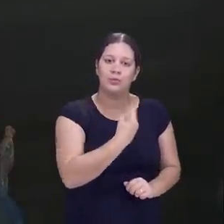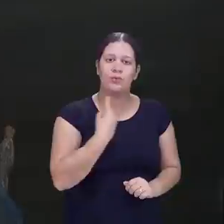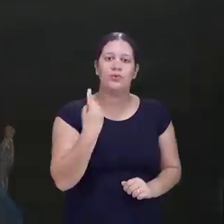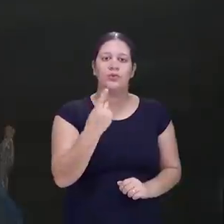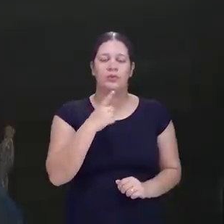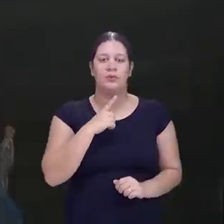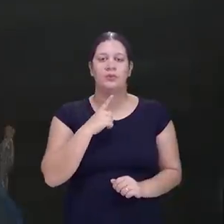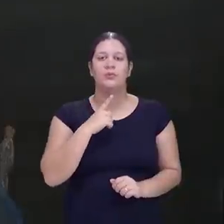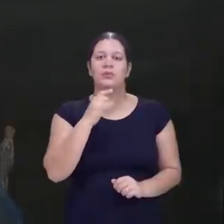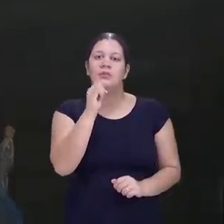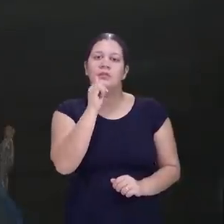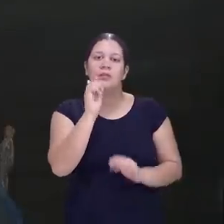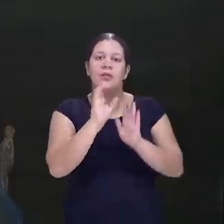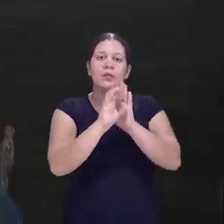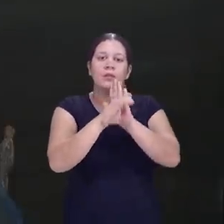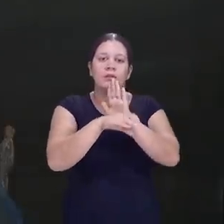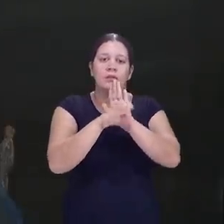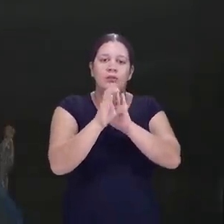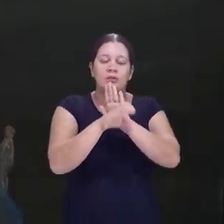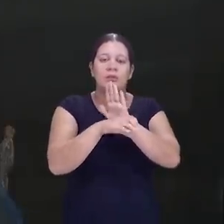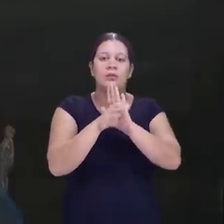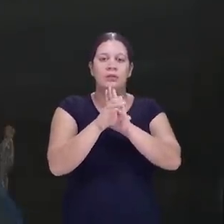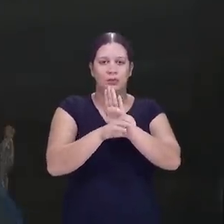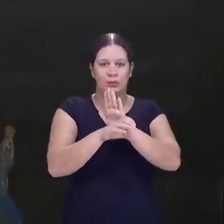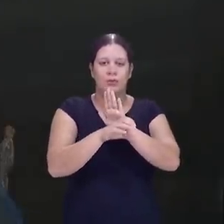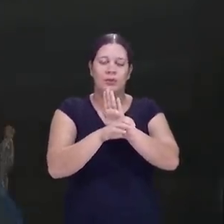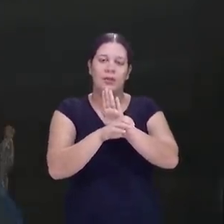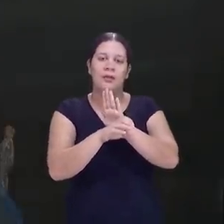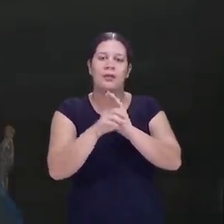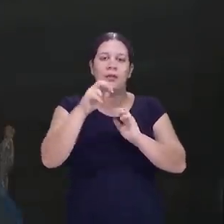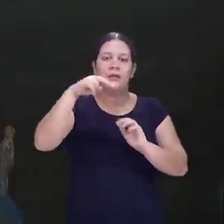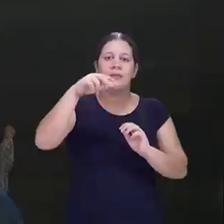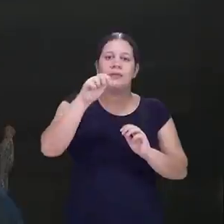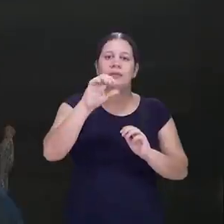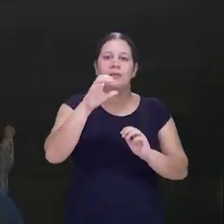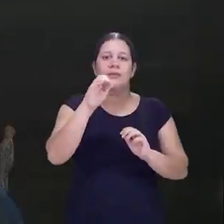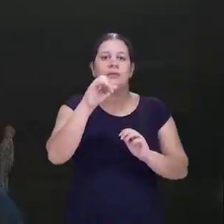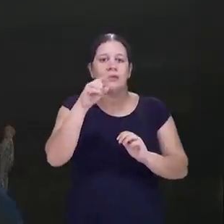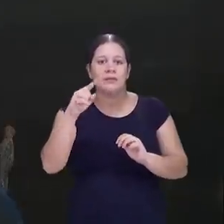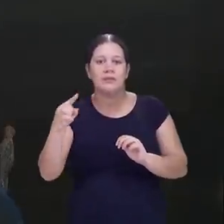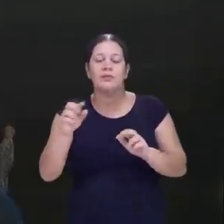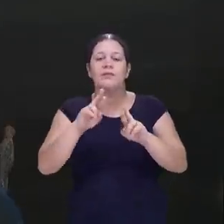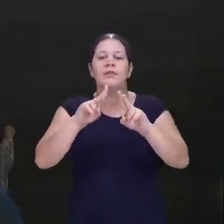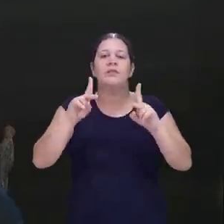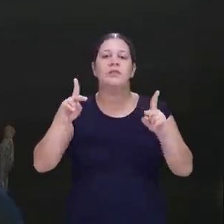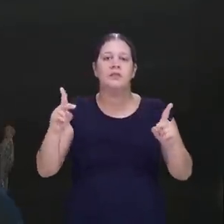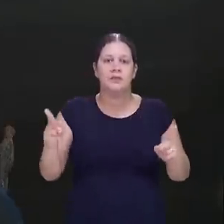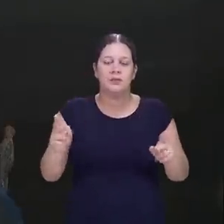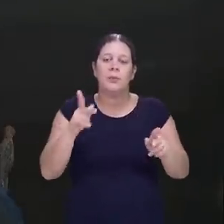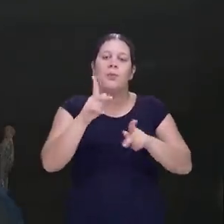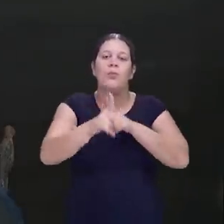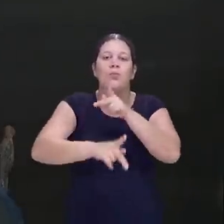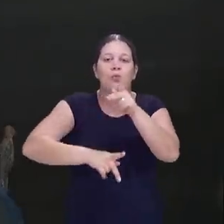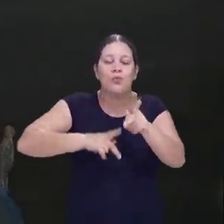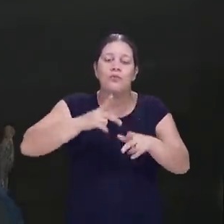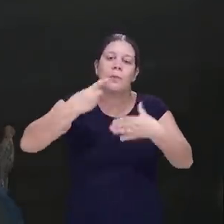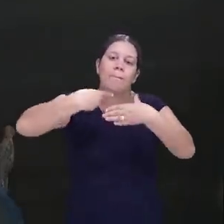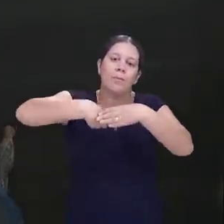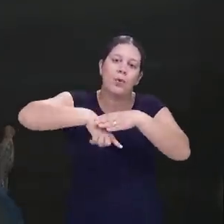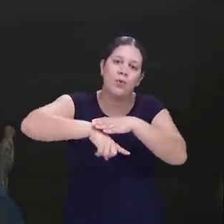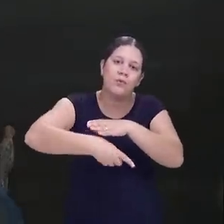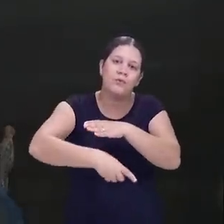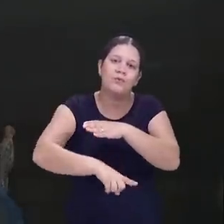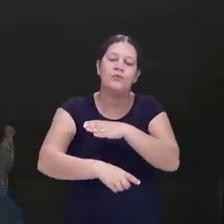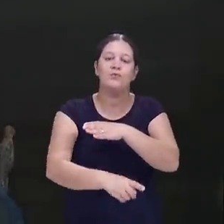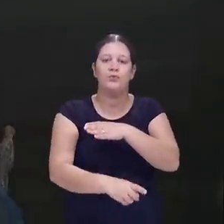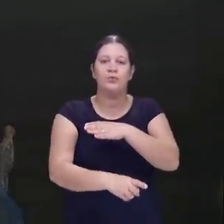Quando nós temos, por exemplo, o conceito de nação. Nação, diferente de povo, é algo já mais